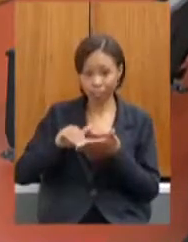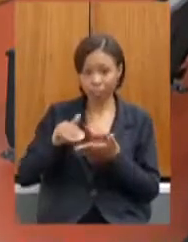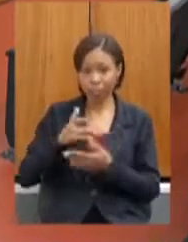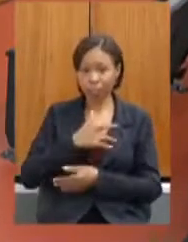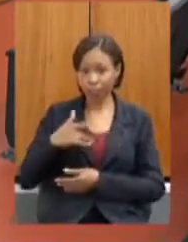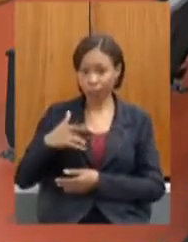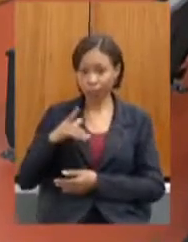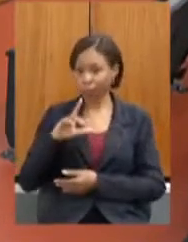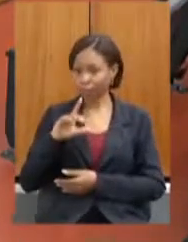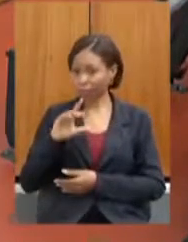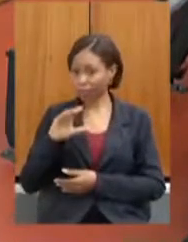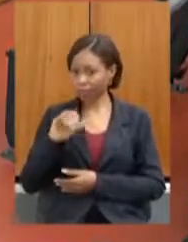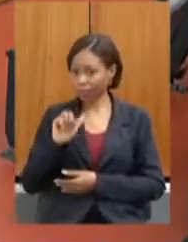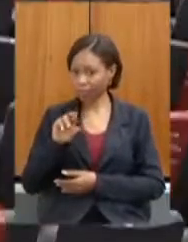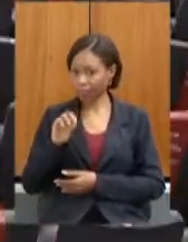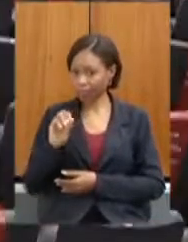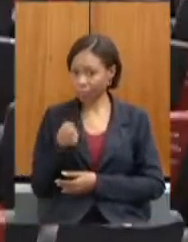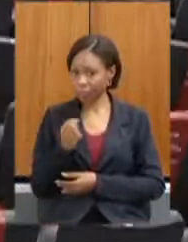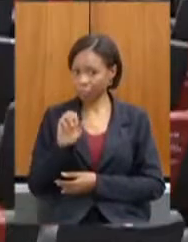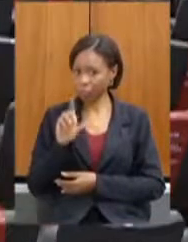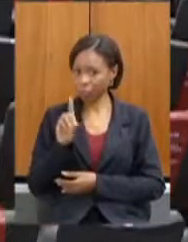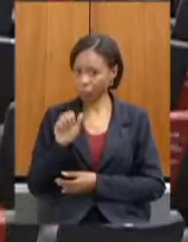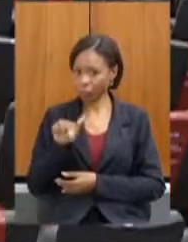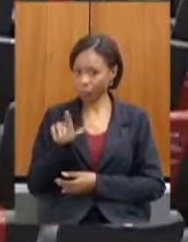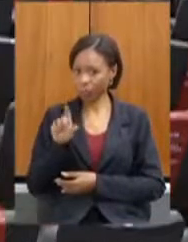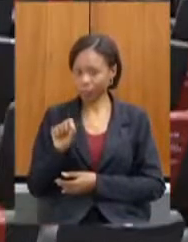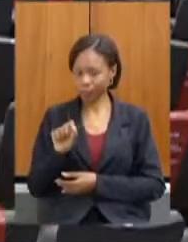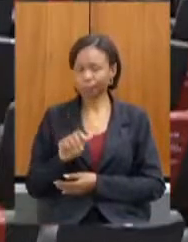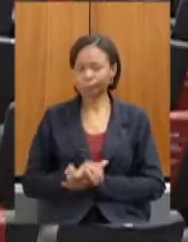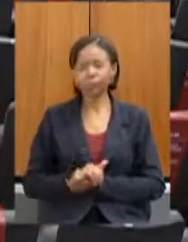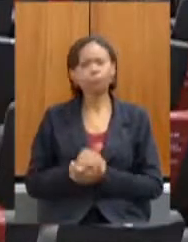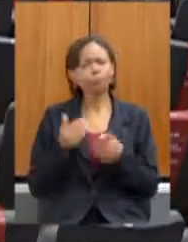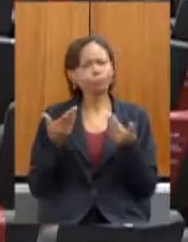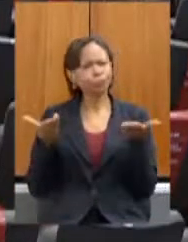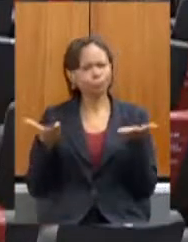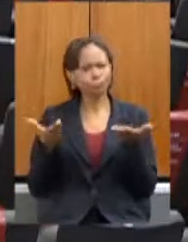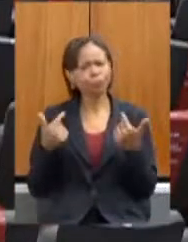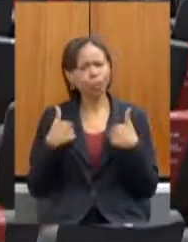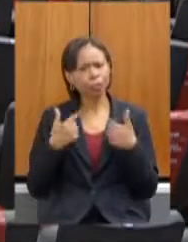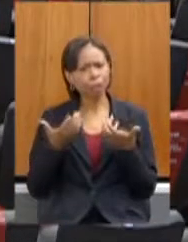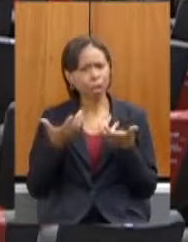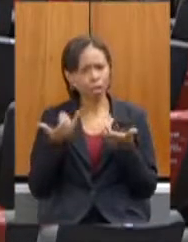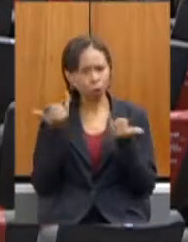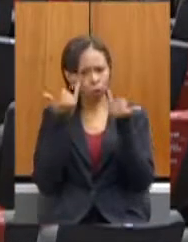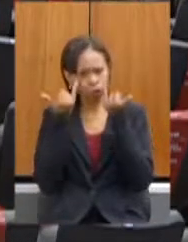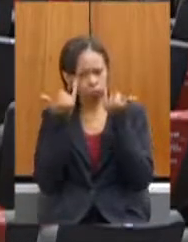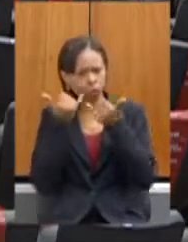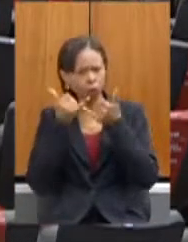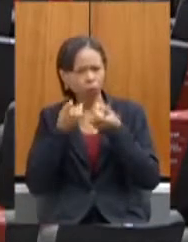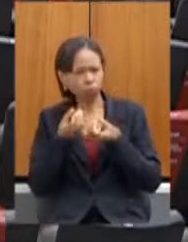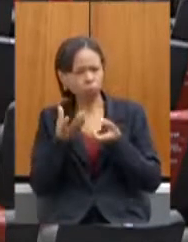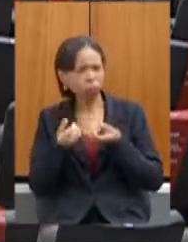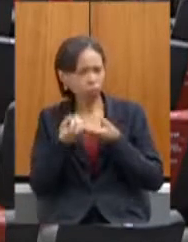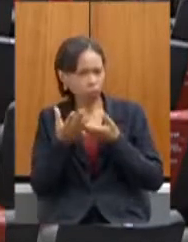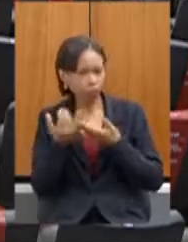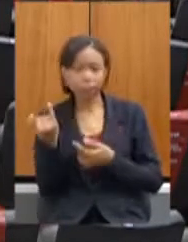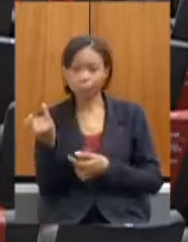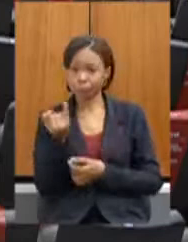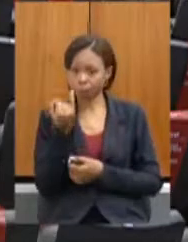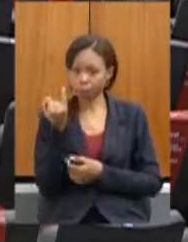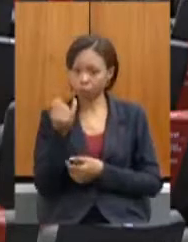Eduardo eu queria hoje aqui na verdade trazer alguns Dados importantes sobre a atuação